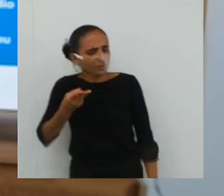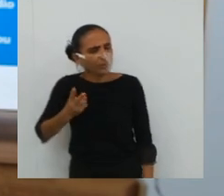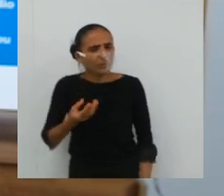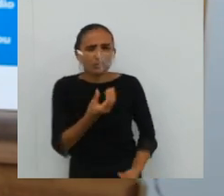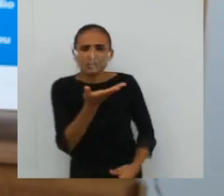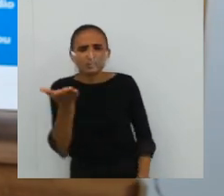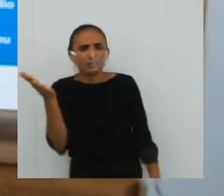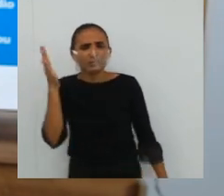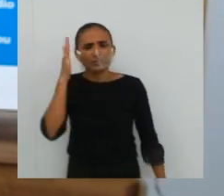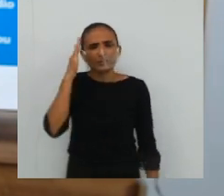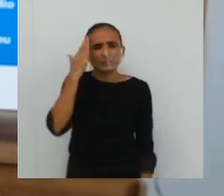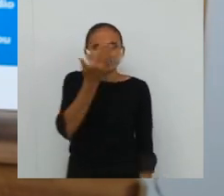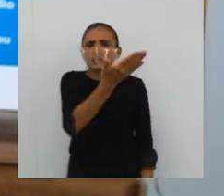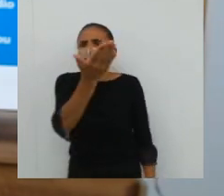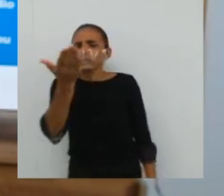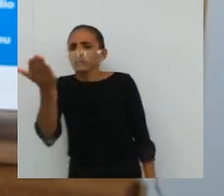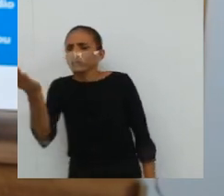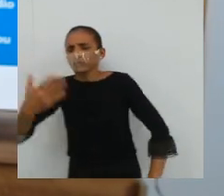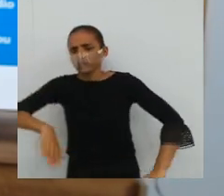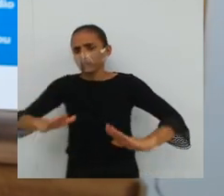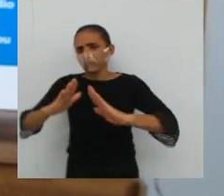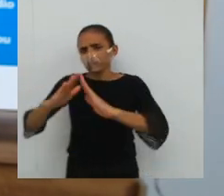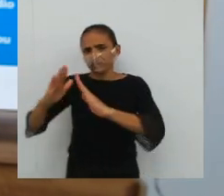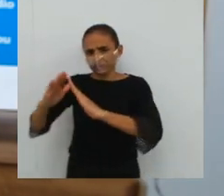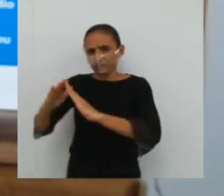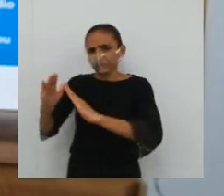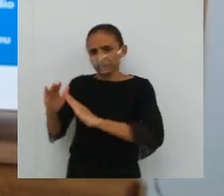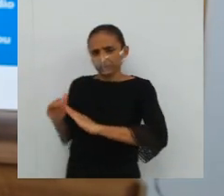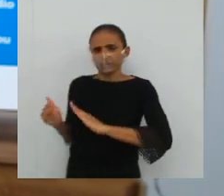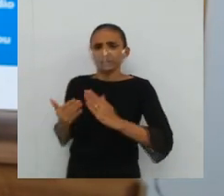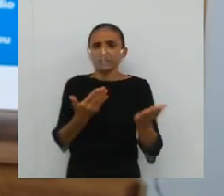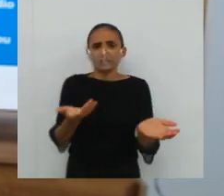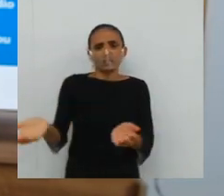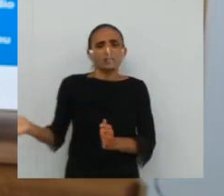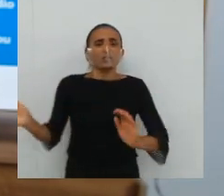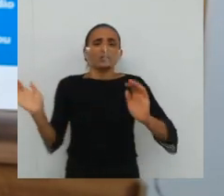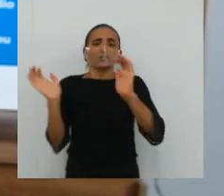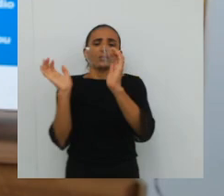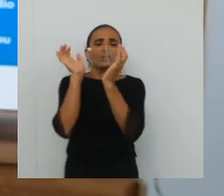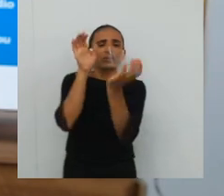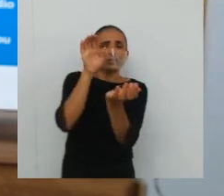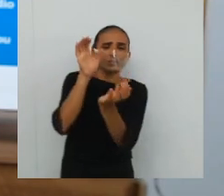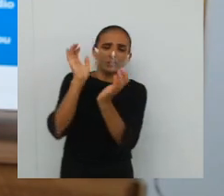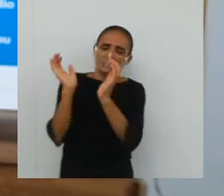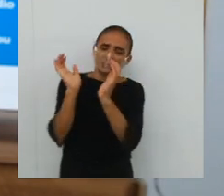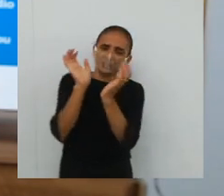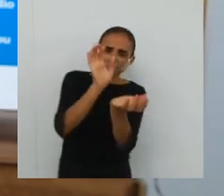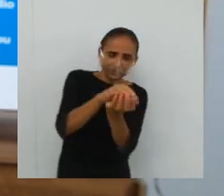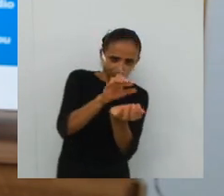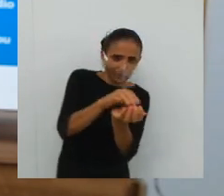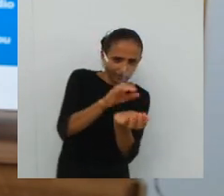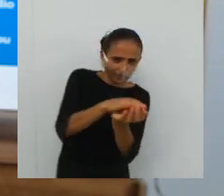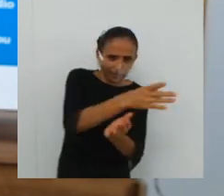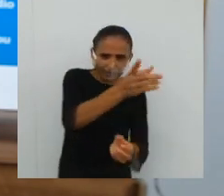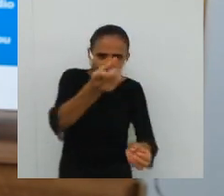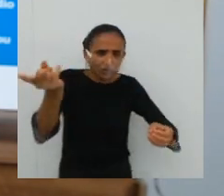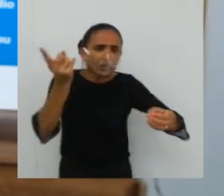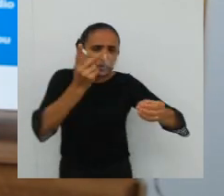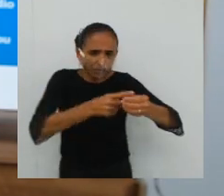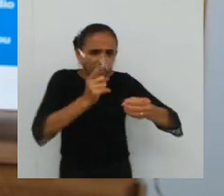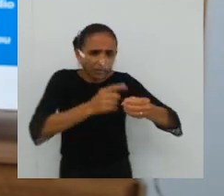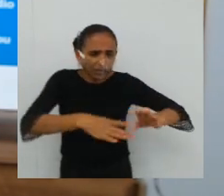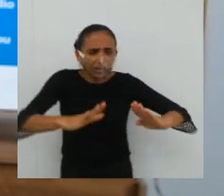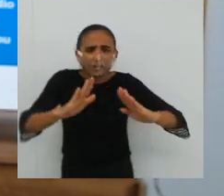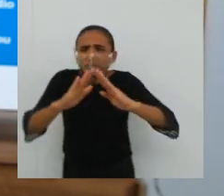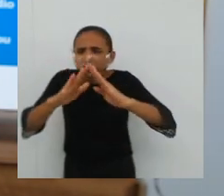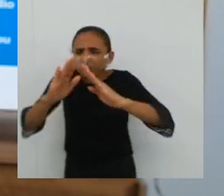Quando vocês que moram aqui, que estão assistindo aqui o Educapé lá no sertão de Pernambuco, vocês veem aquelas casinhas